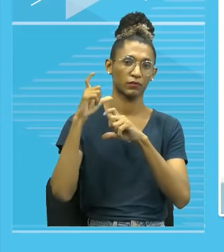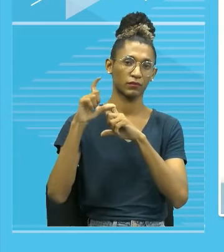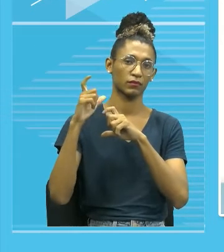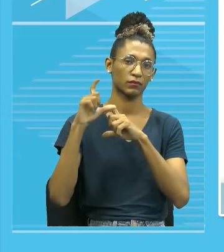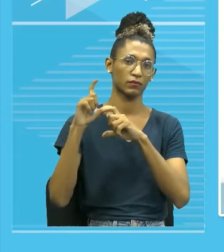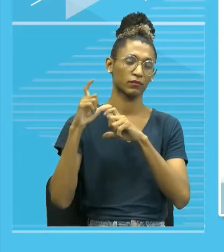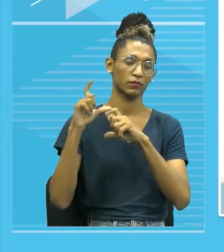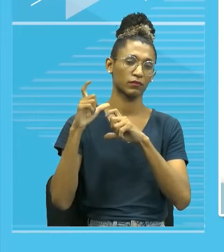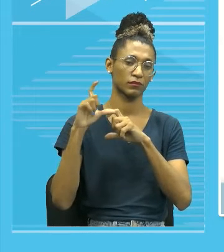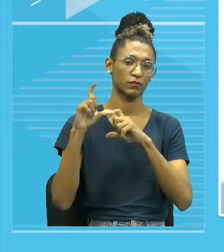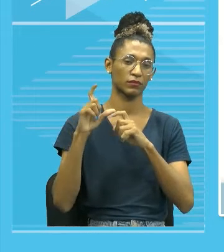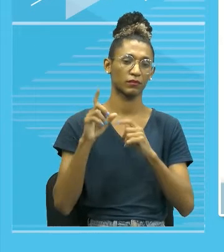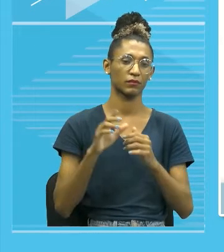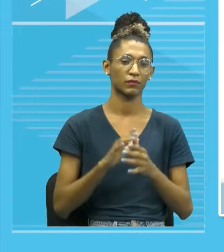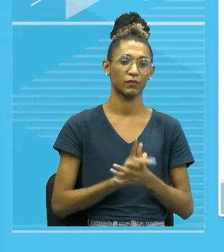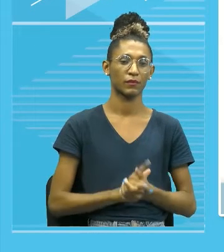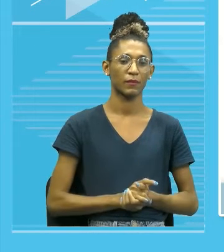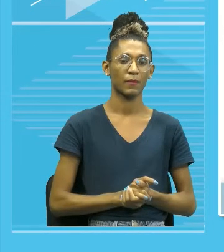charge